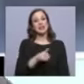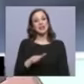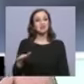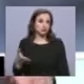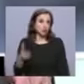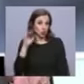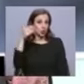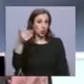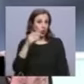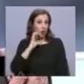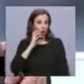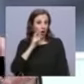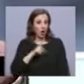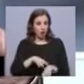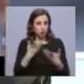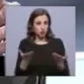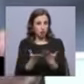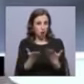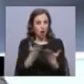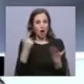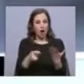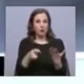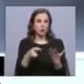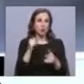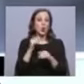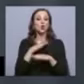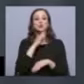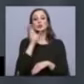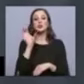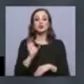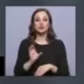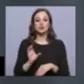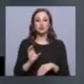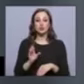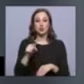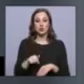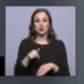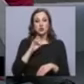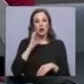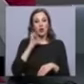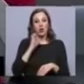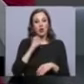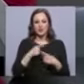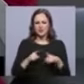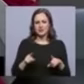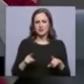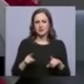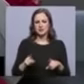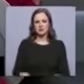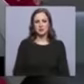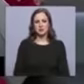escolas nesta altura tem um outro país hoje a angola já em um outro país